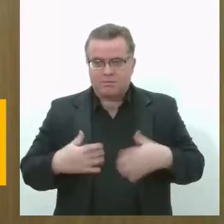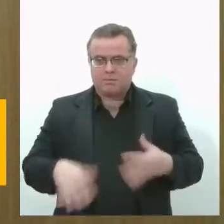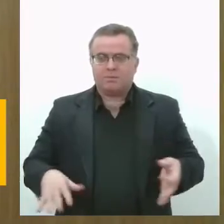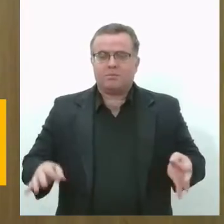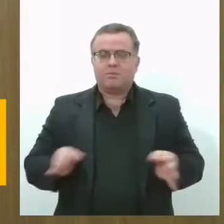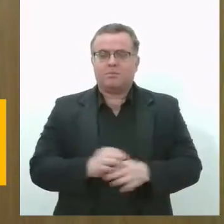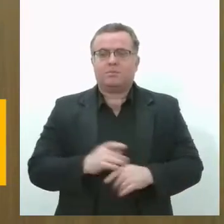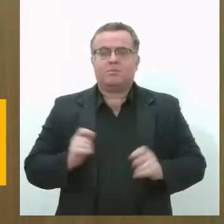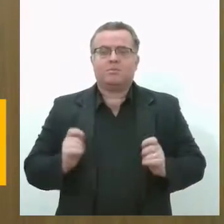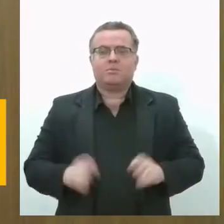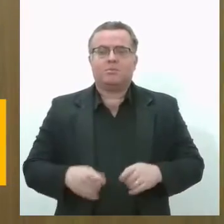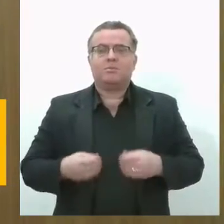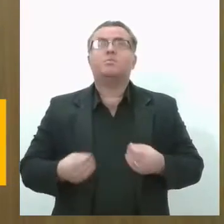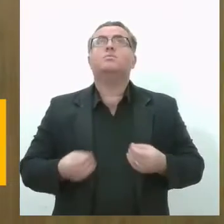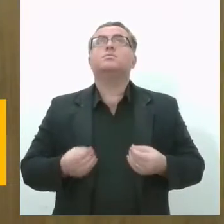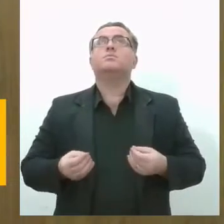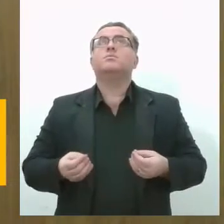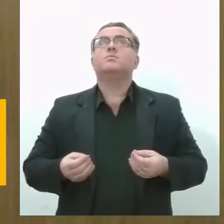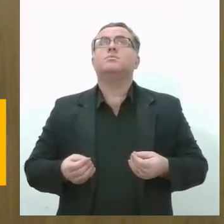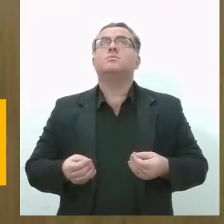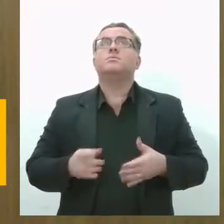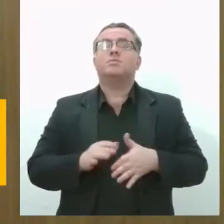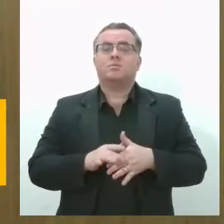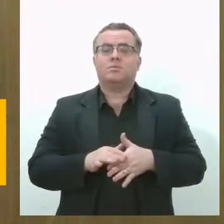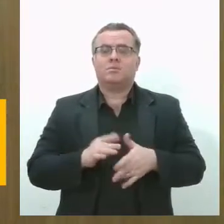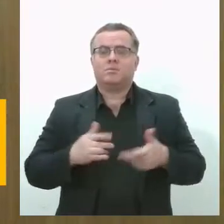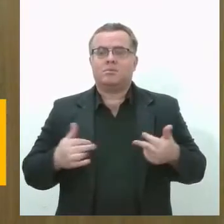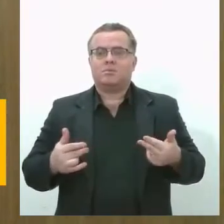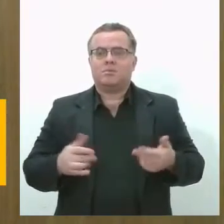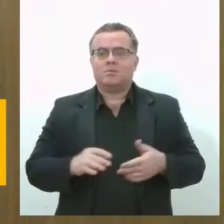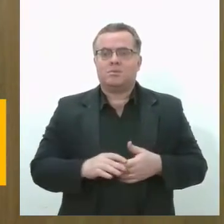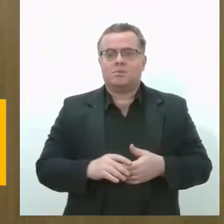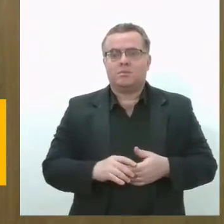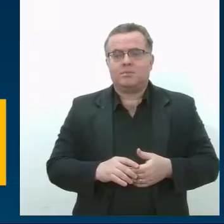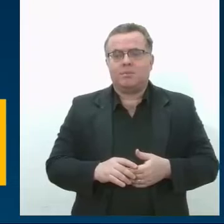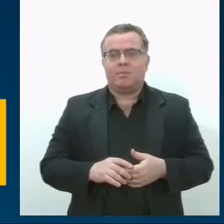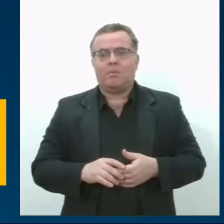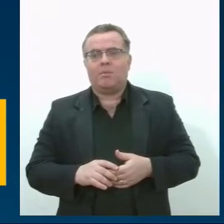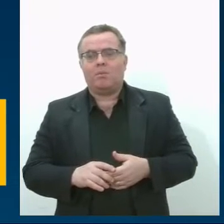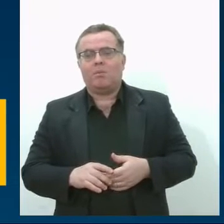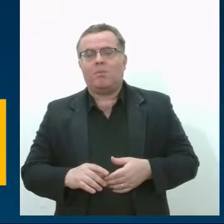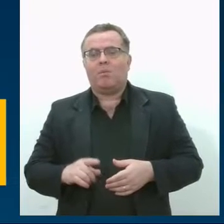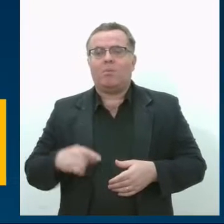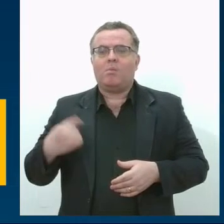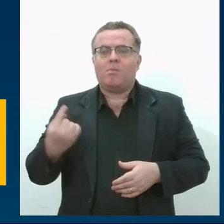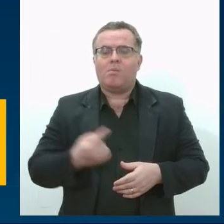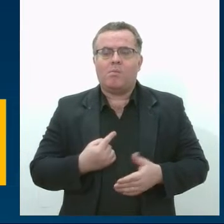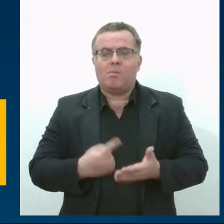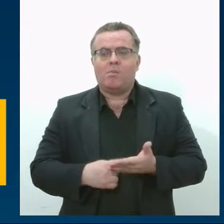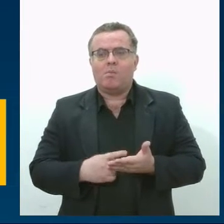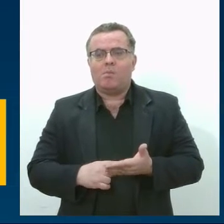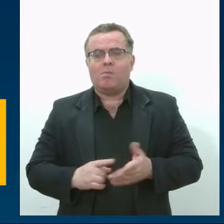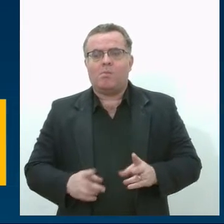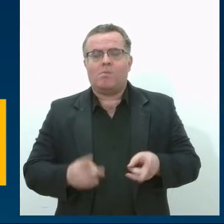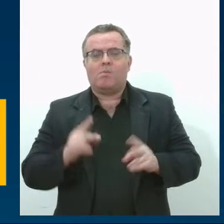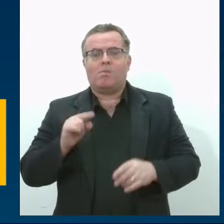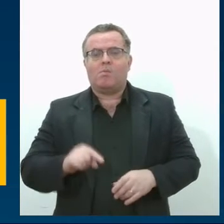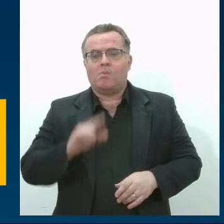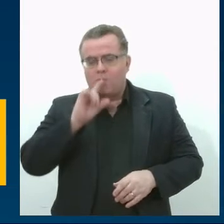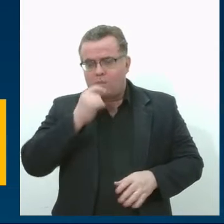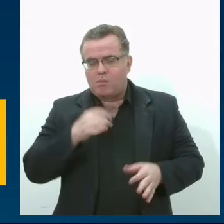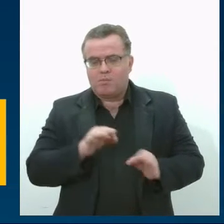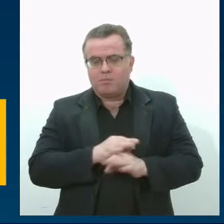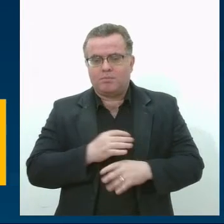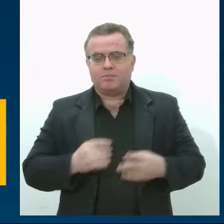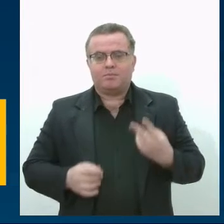uma epidemia, por exemplo, da dengue? Olha, a gente destaca, né, aqui em Aracaju, dois